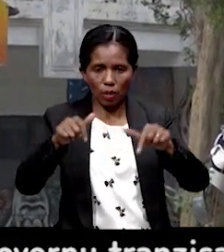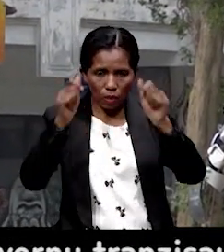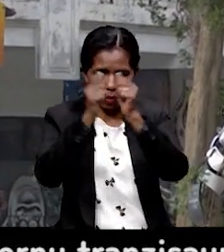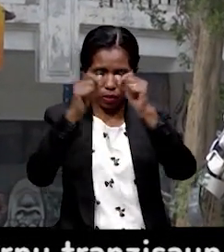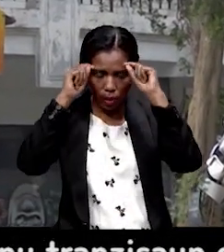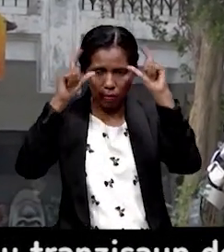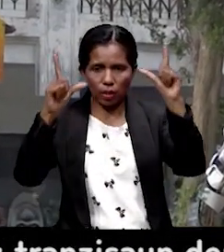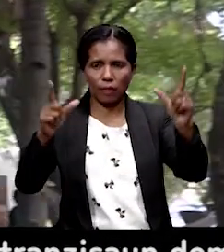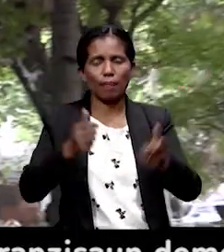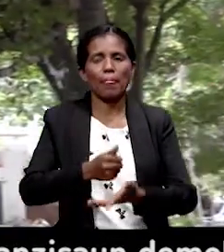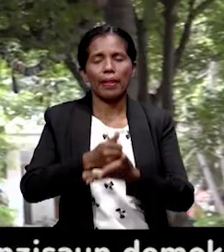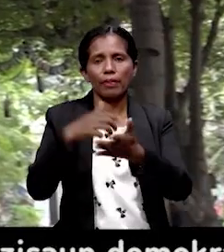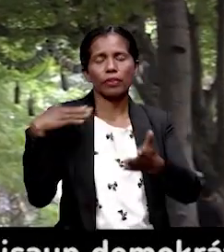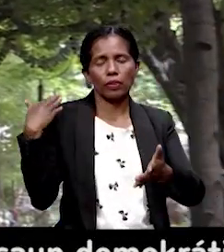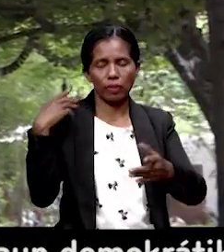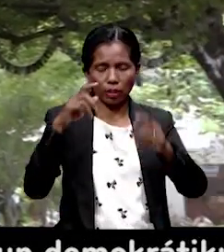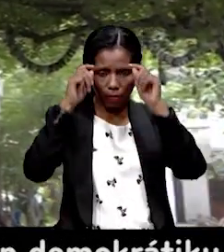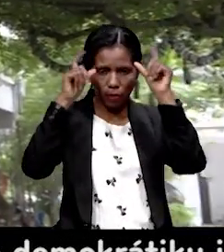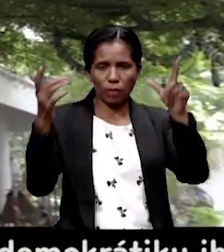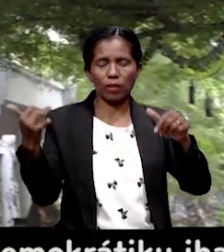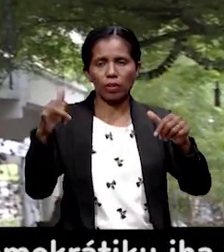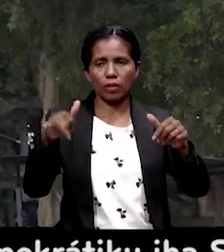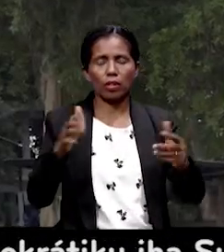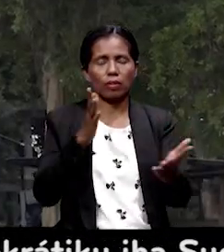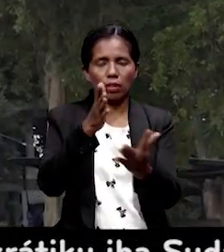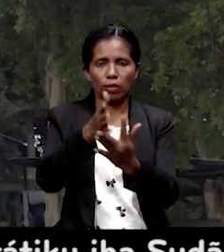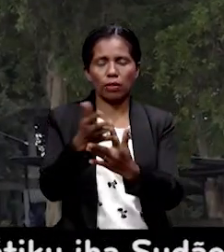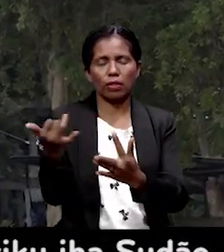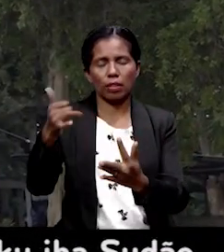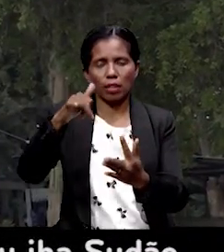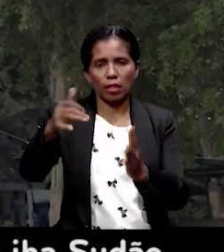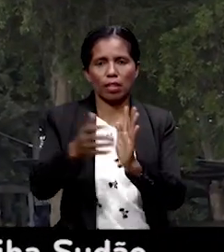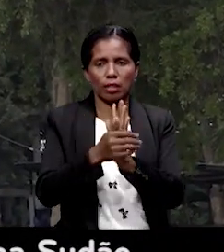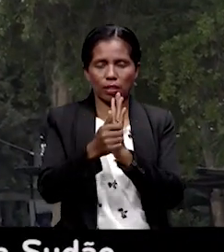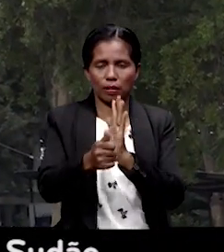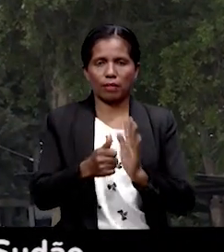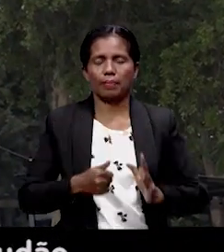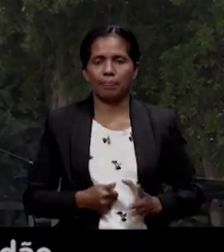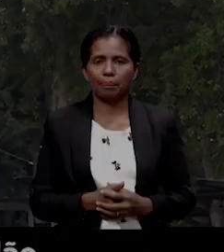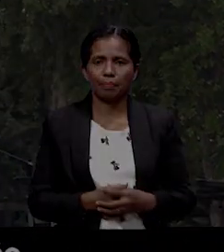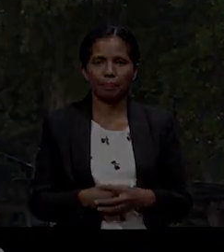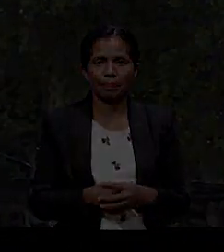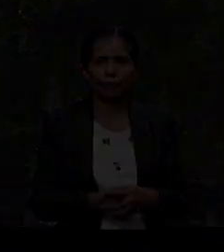onde possibilita jovem timoruan Sira a tu atinge Sira ne potência. Equipa cobertura, GMN.